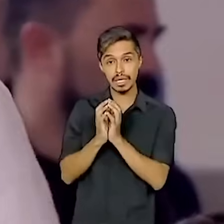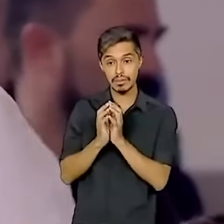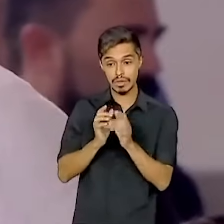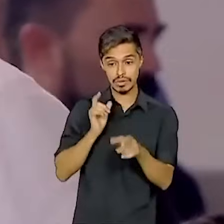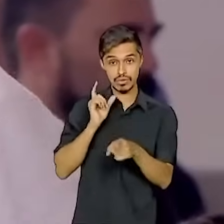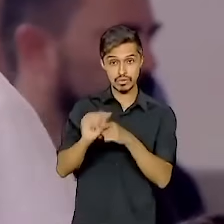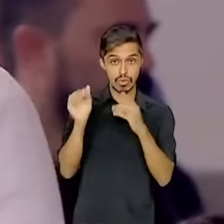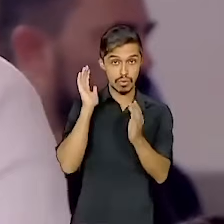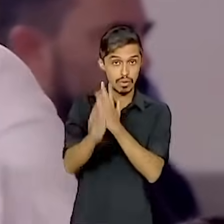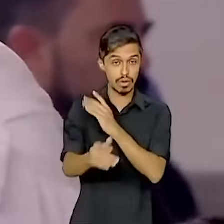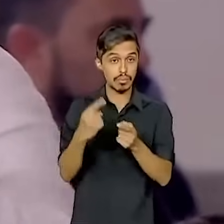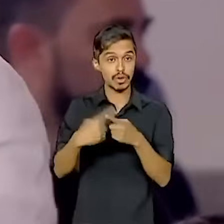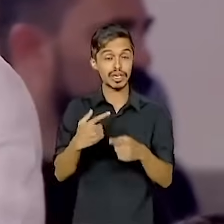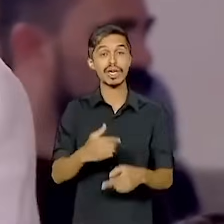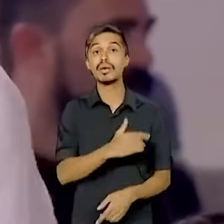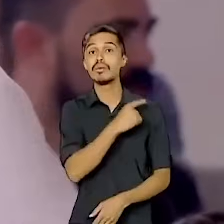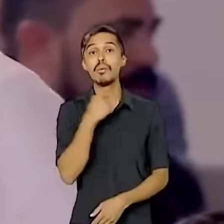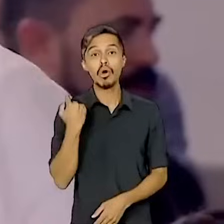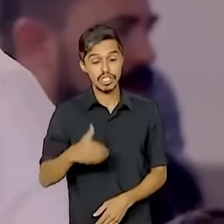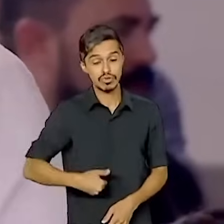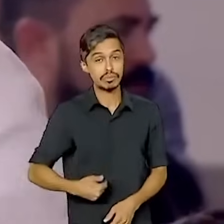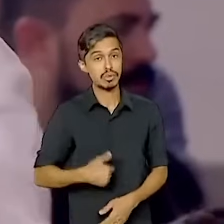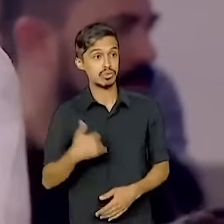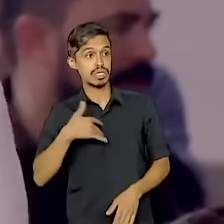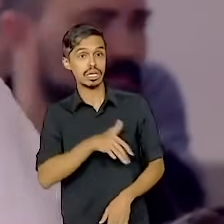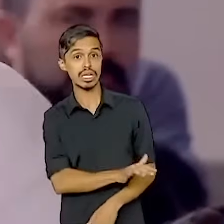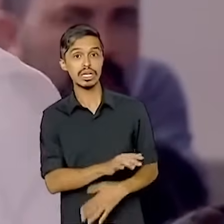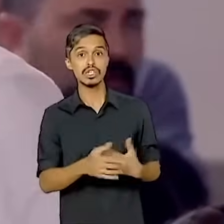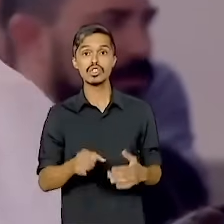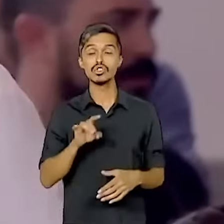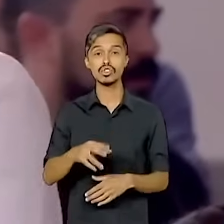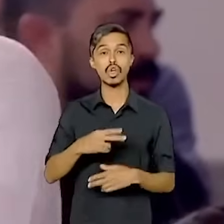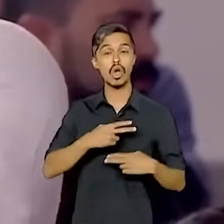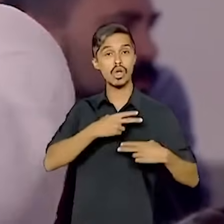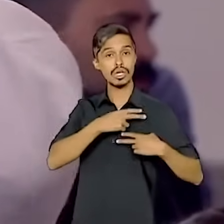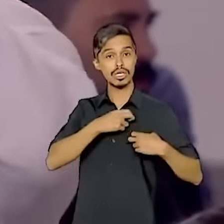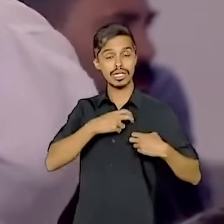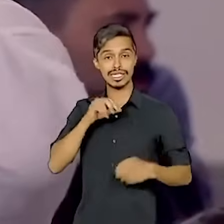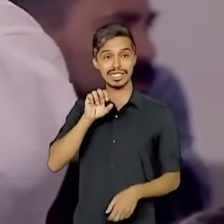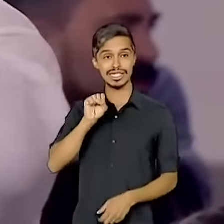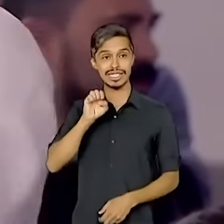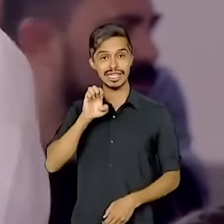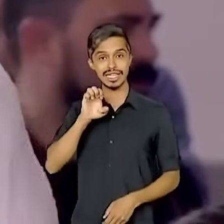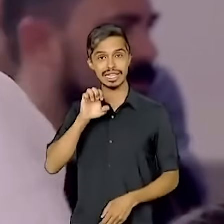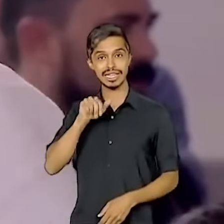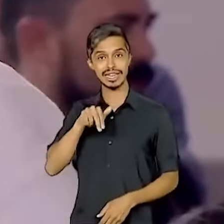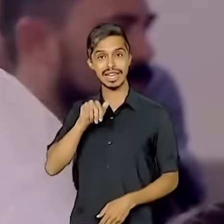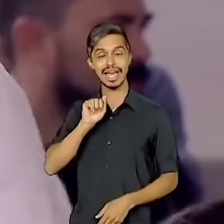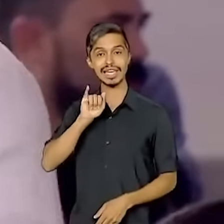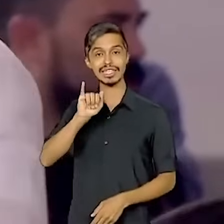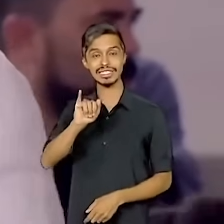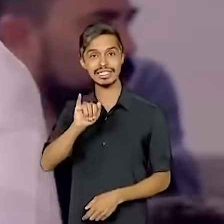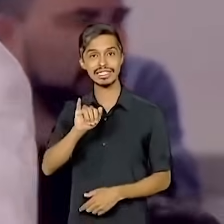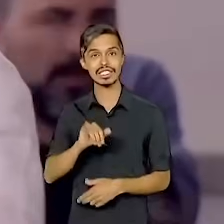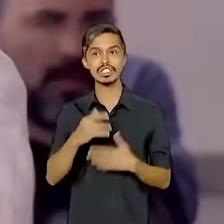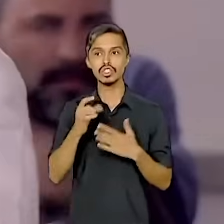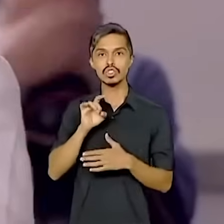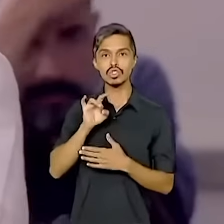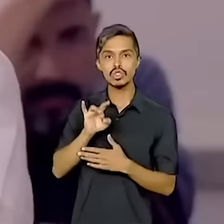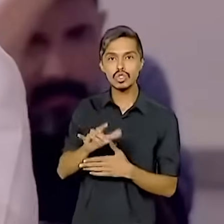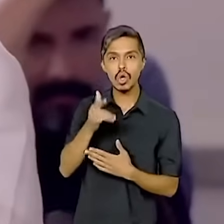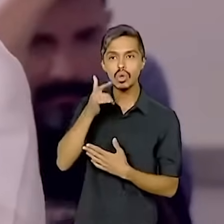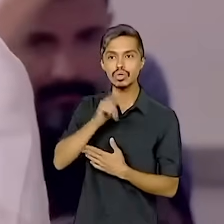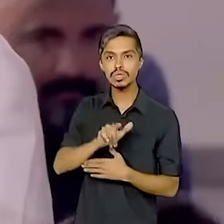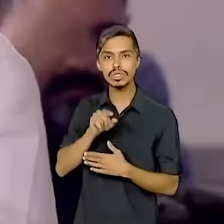de fome, que só tem um diploma primário e um curso do Senai, e que chegou a presidente da República, só chegou por